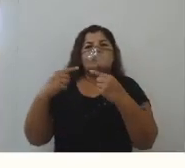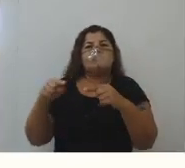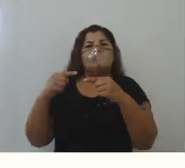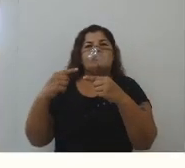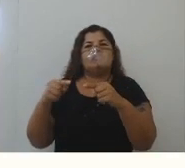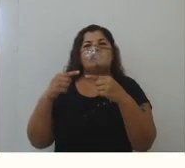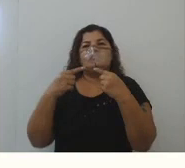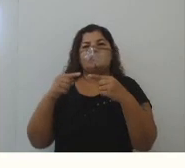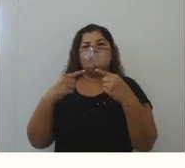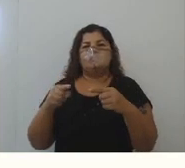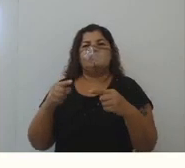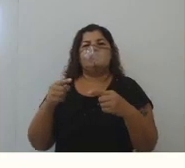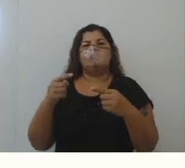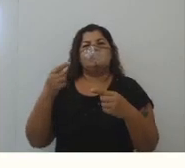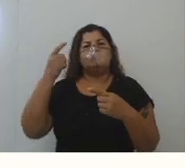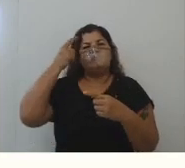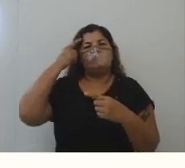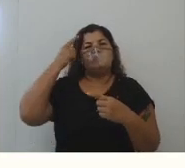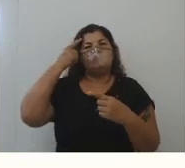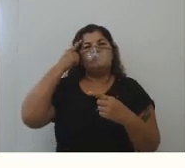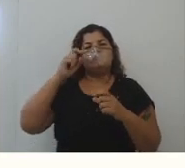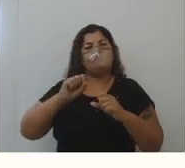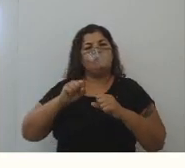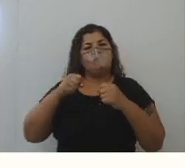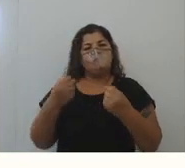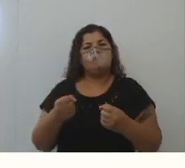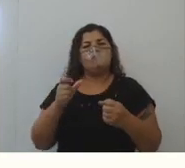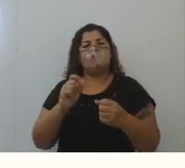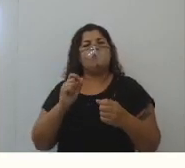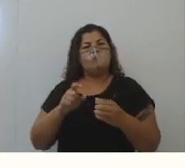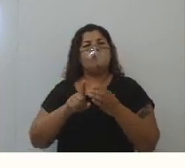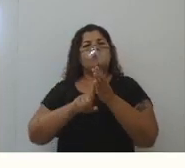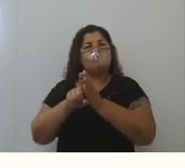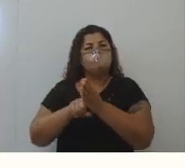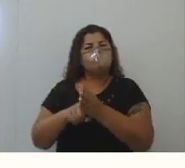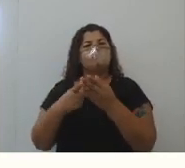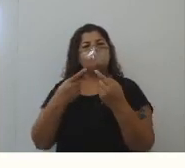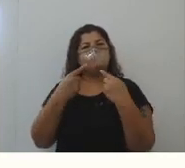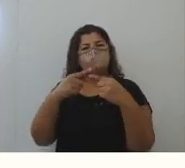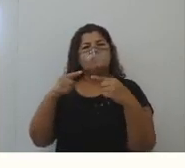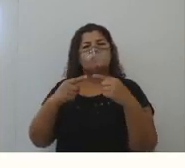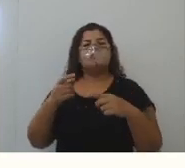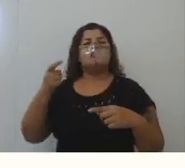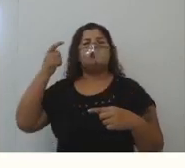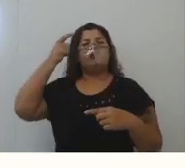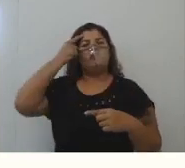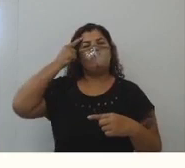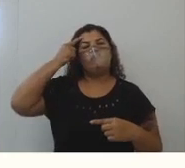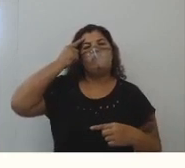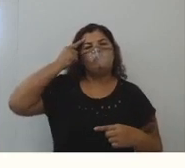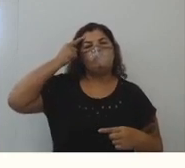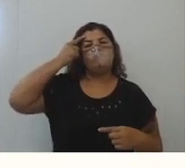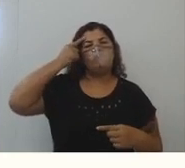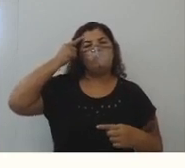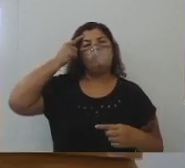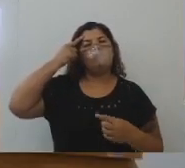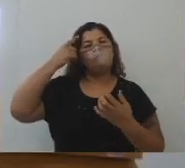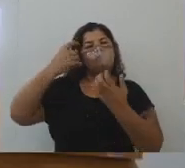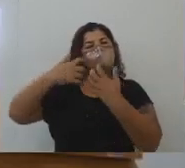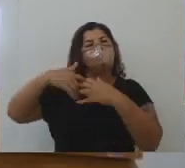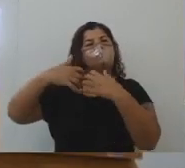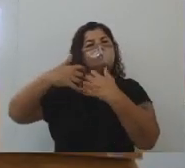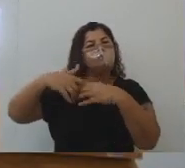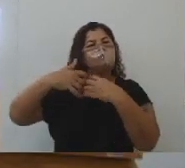é fortemente baseado em procedimentos de crítica e reflexão. É quando a gente chega e diz assim,